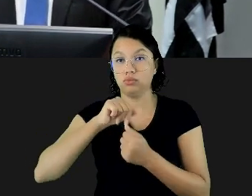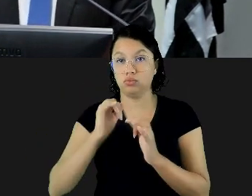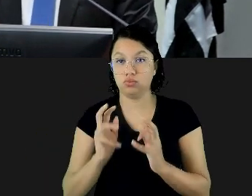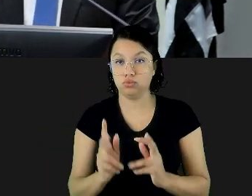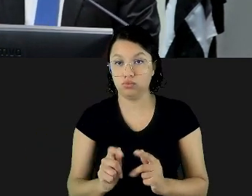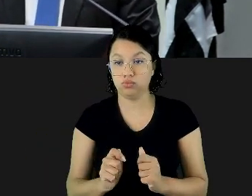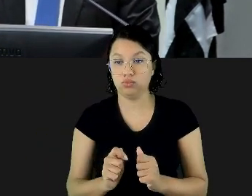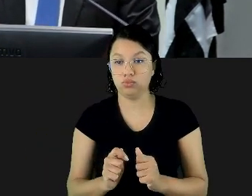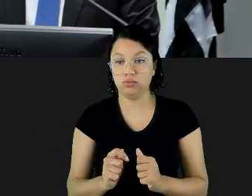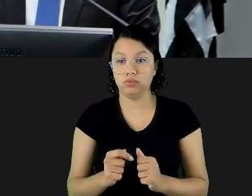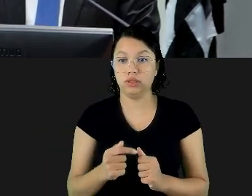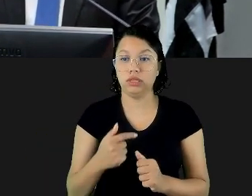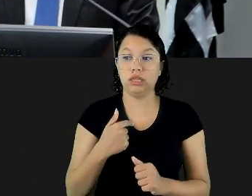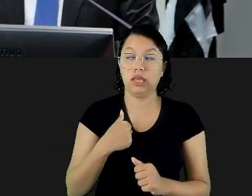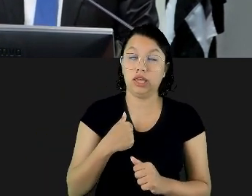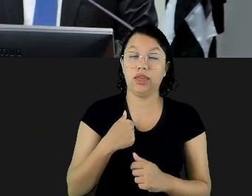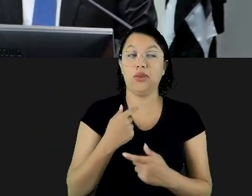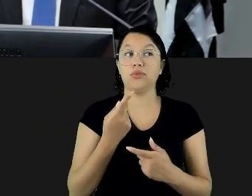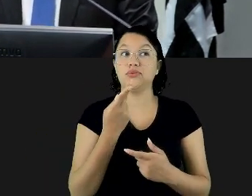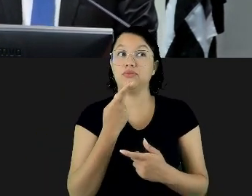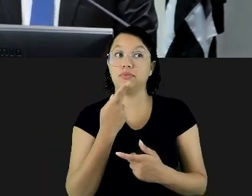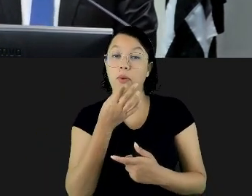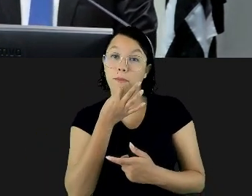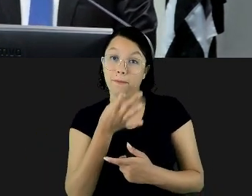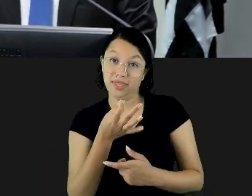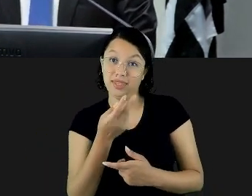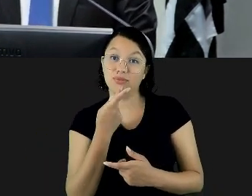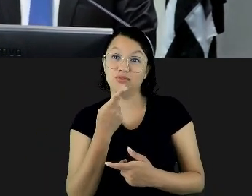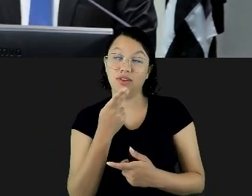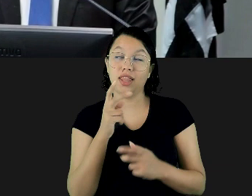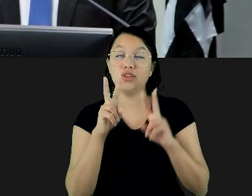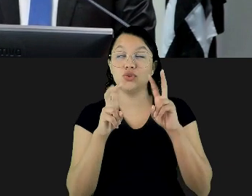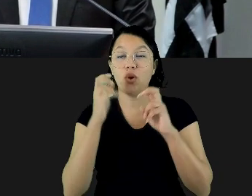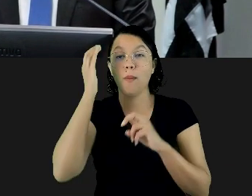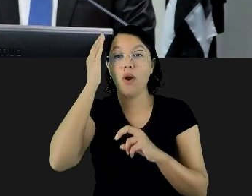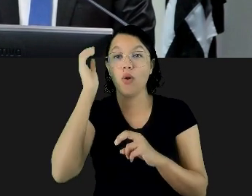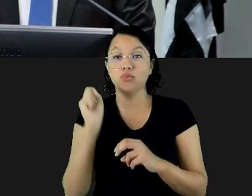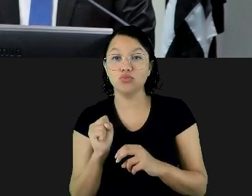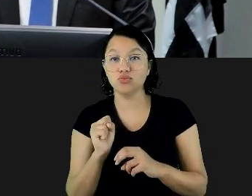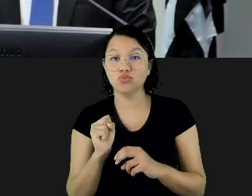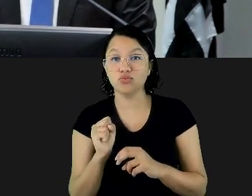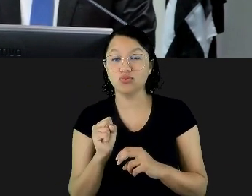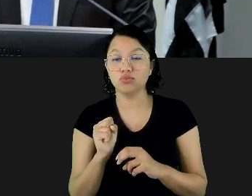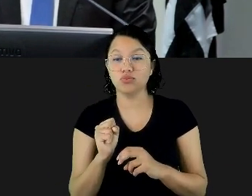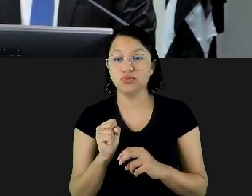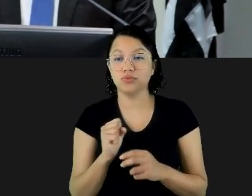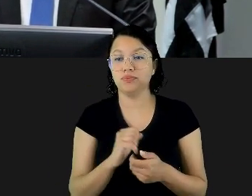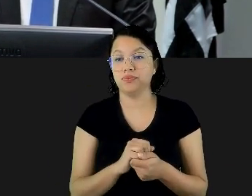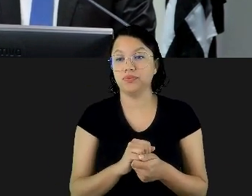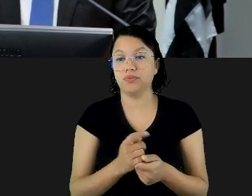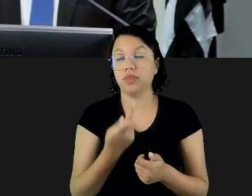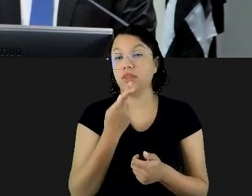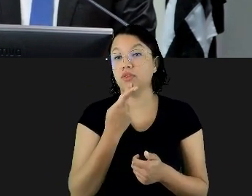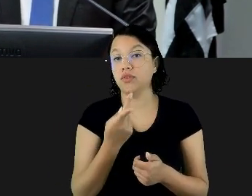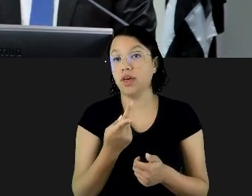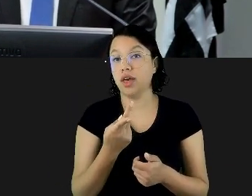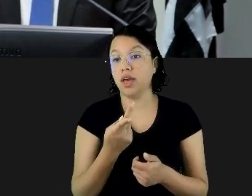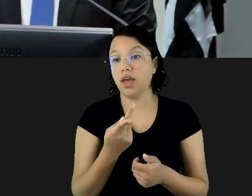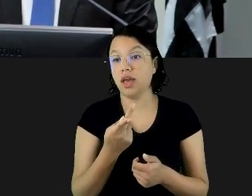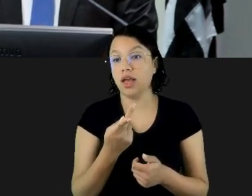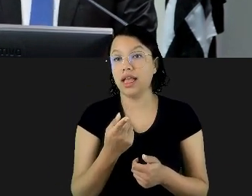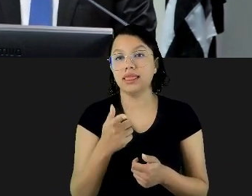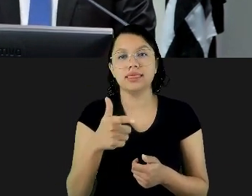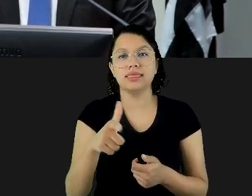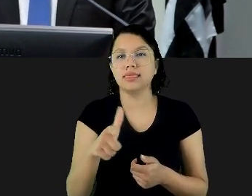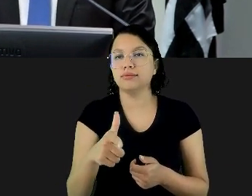Campo Grande e de Mato Grosso do Sul, porque eu volto a afirmar para vocês, não tem carne